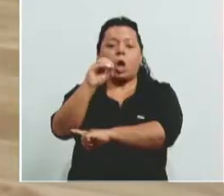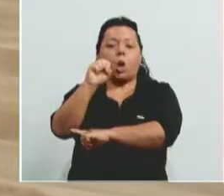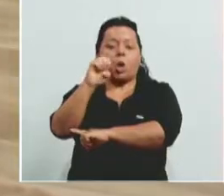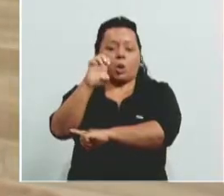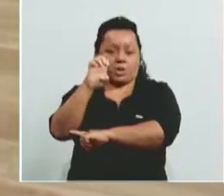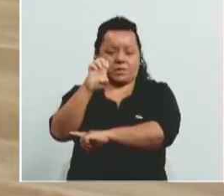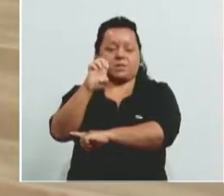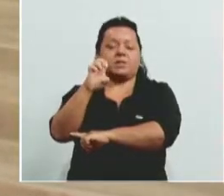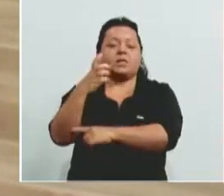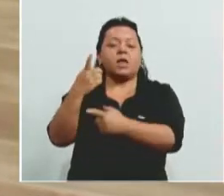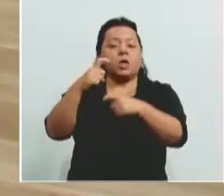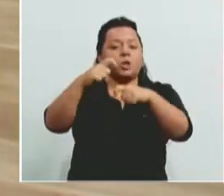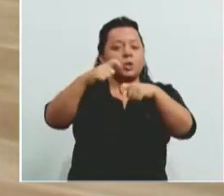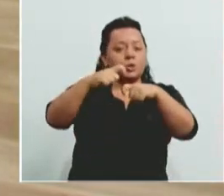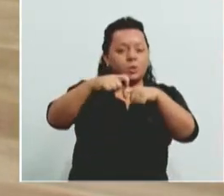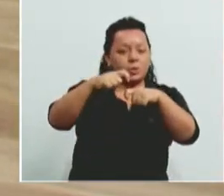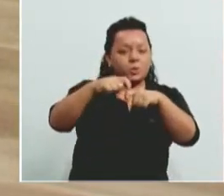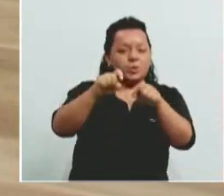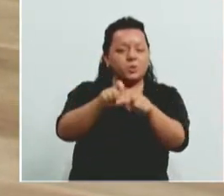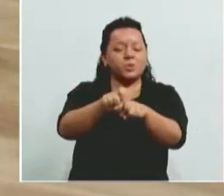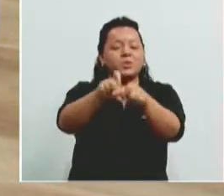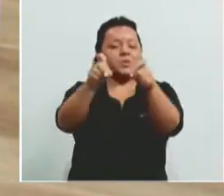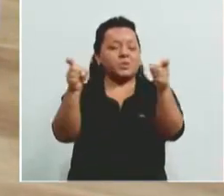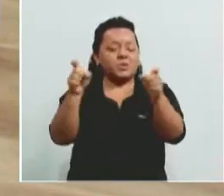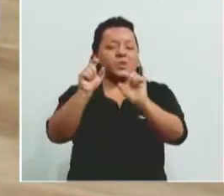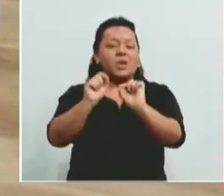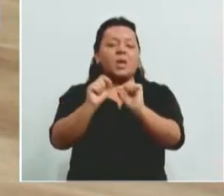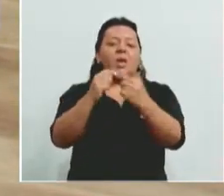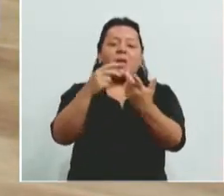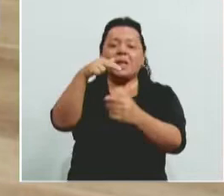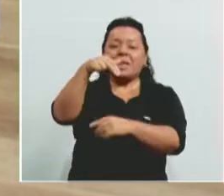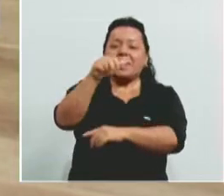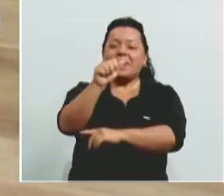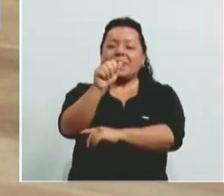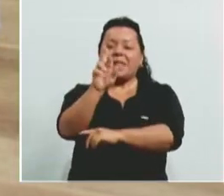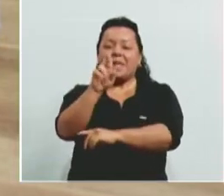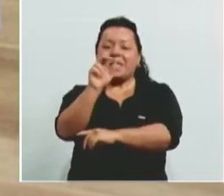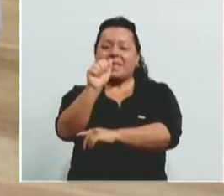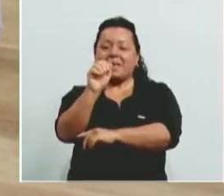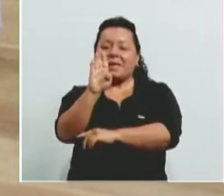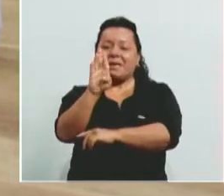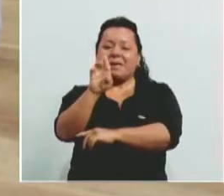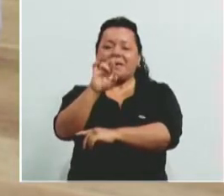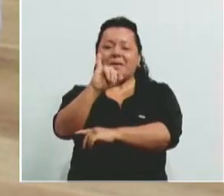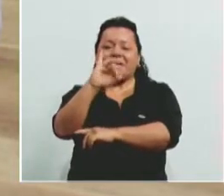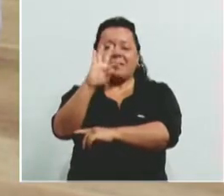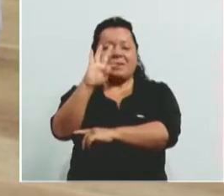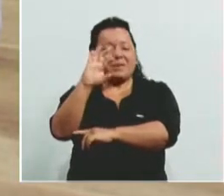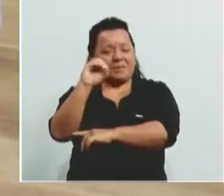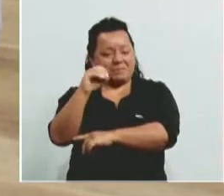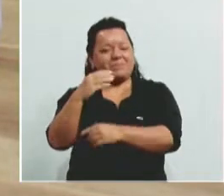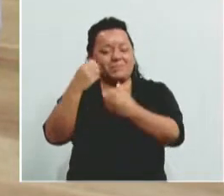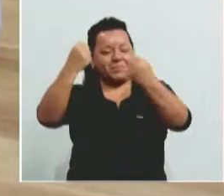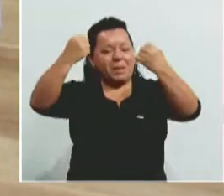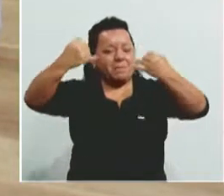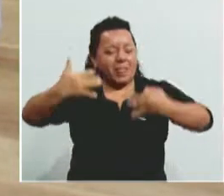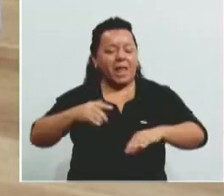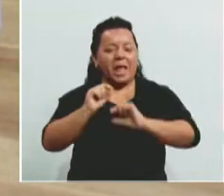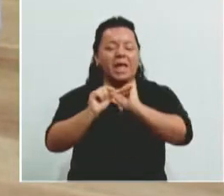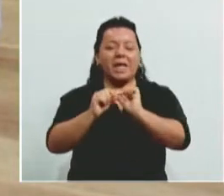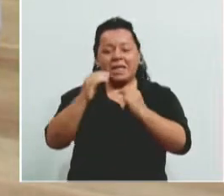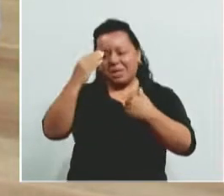aqui conosco, doutora. Tudo bem? Bom dia, tudo bem. Bom dia, satisfação em recebê-la aqui com a gente. Eu que agradeço, eu sempre estou